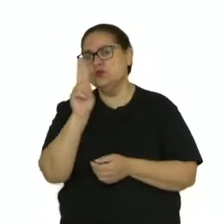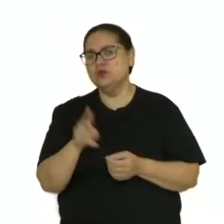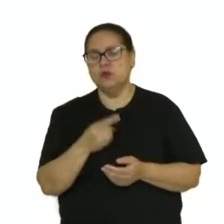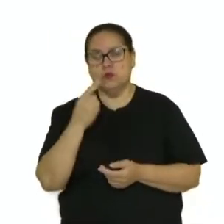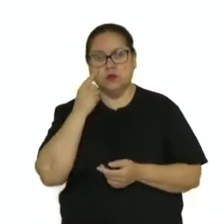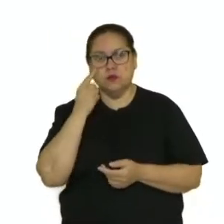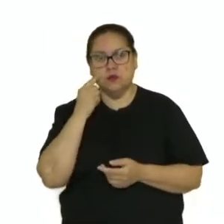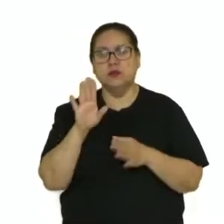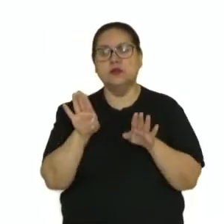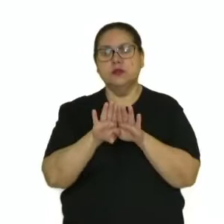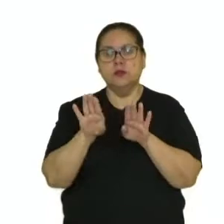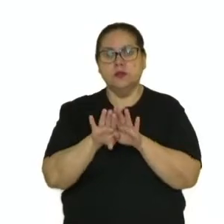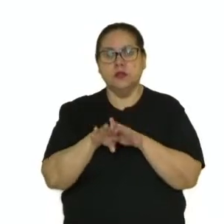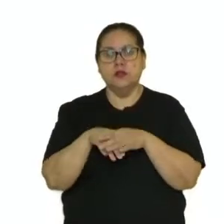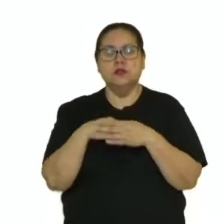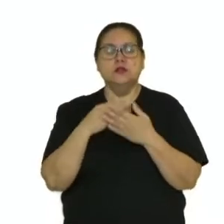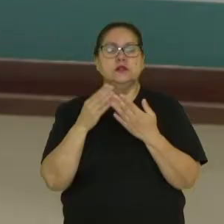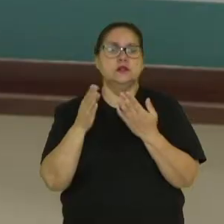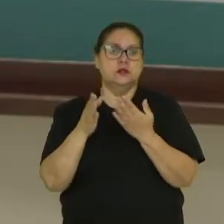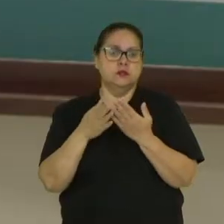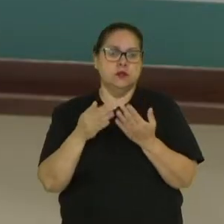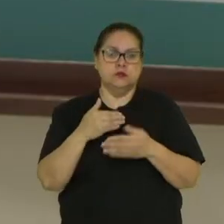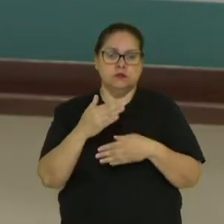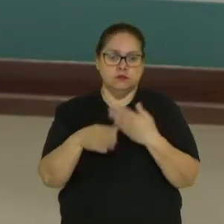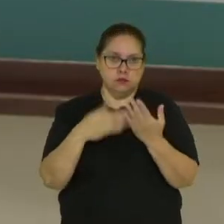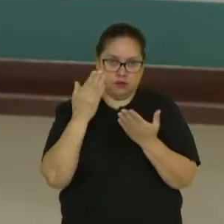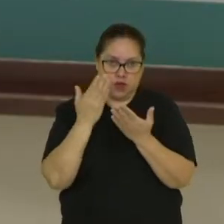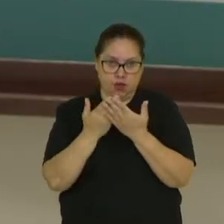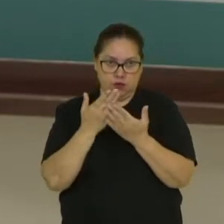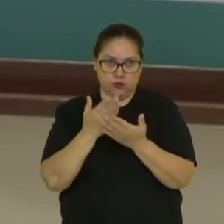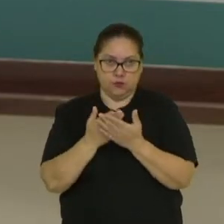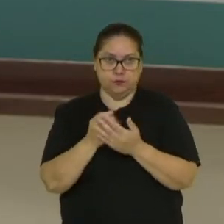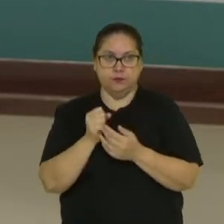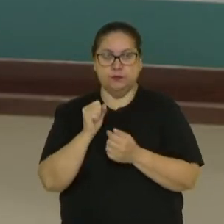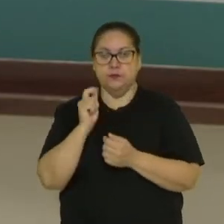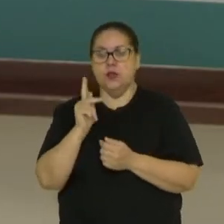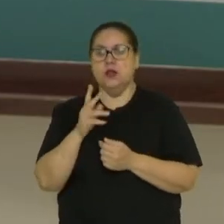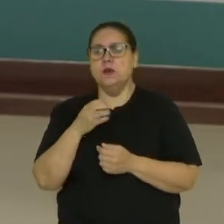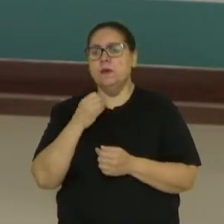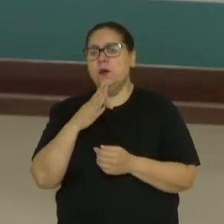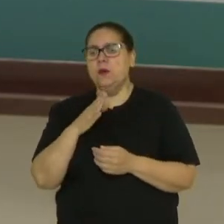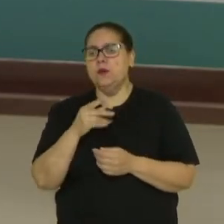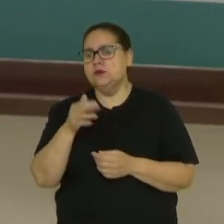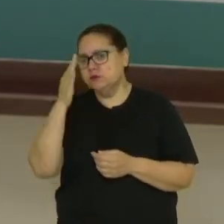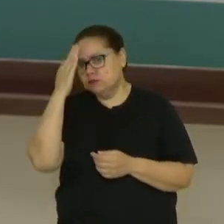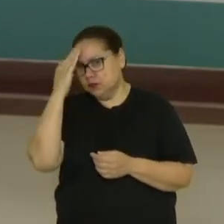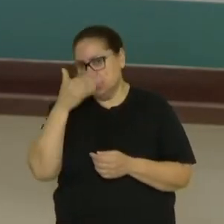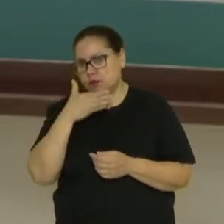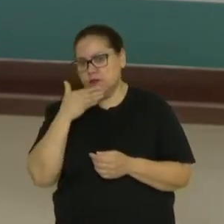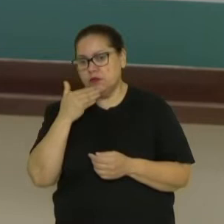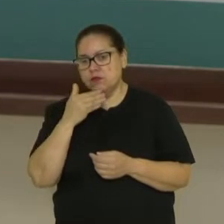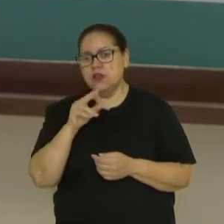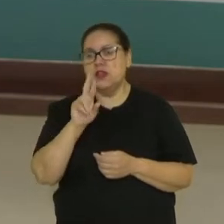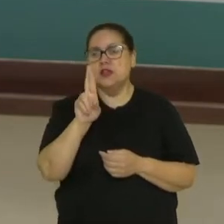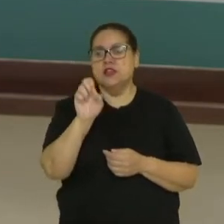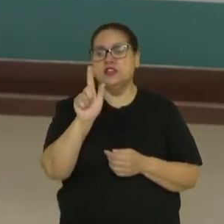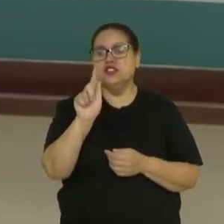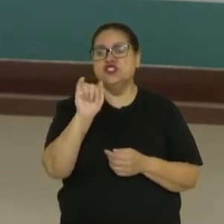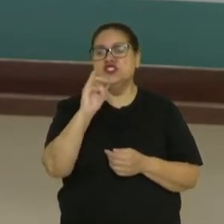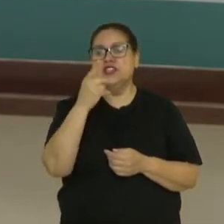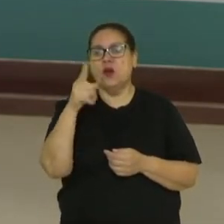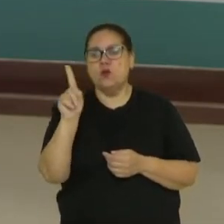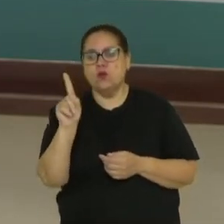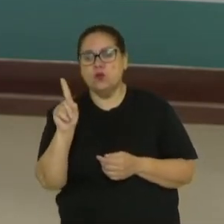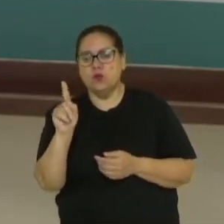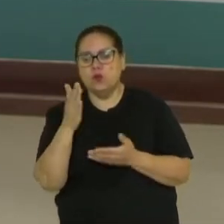também ver isso também ao longo da nossa aula. Bom, mas vamos entender então o que é região. Região é